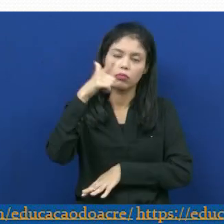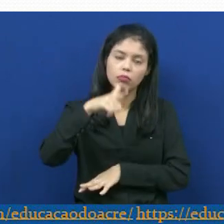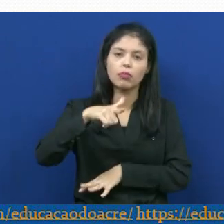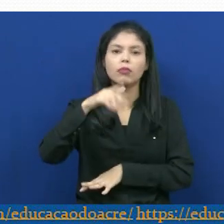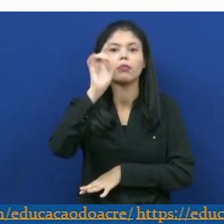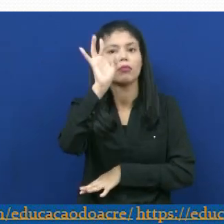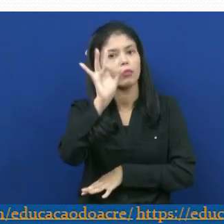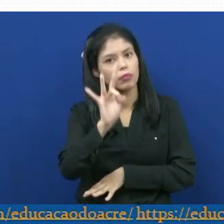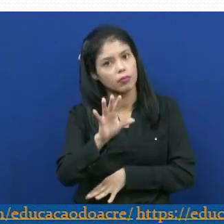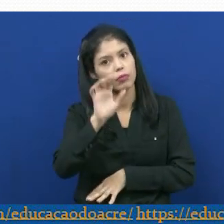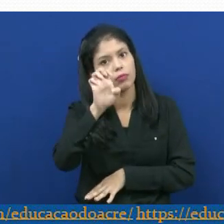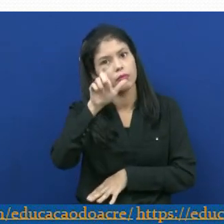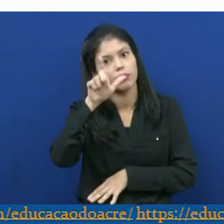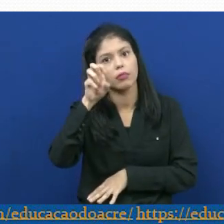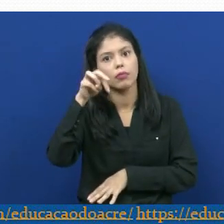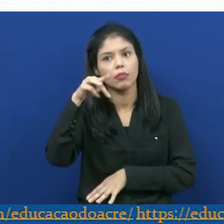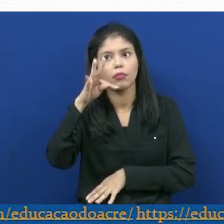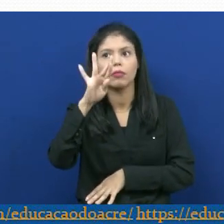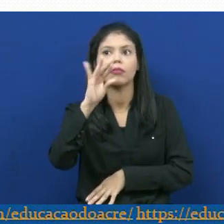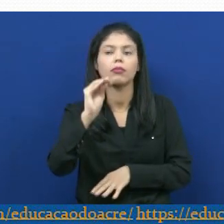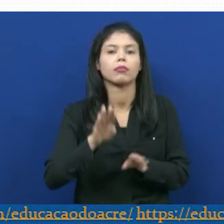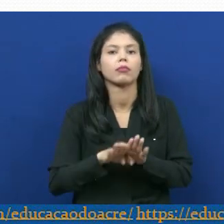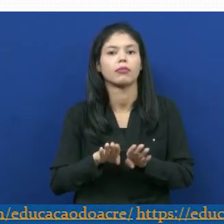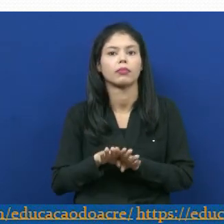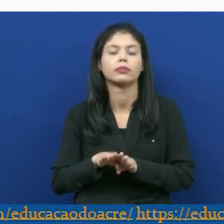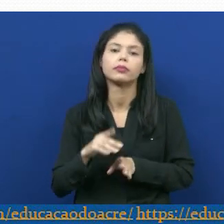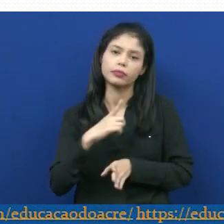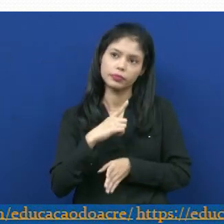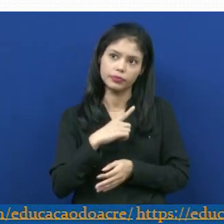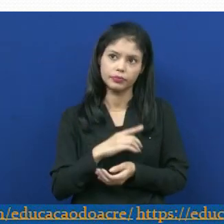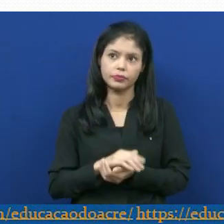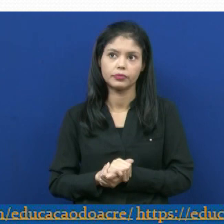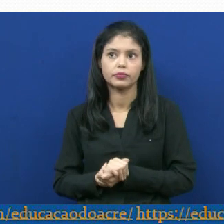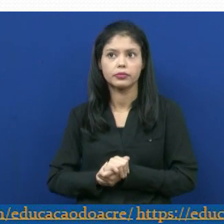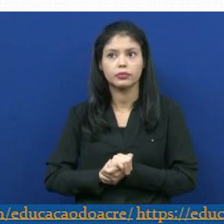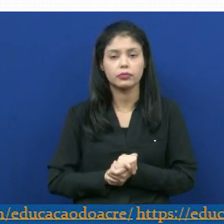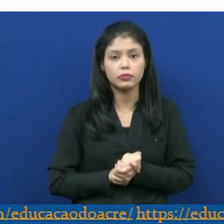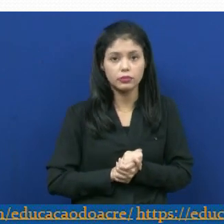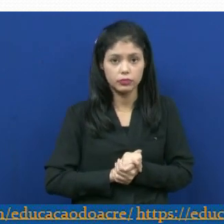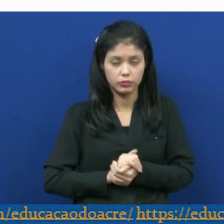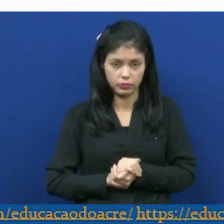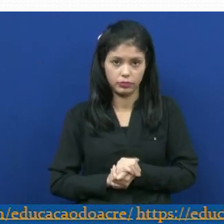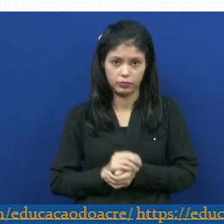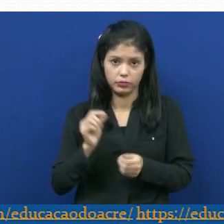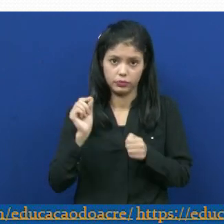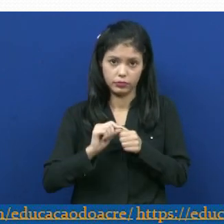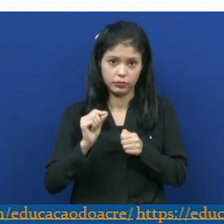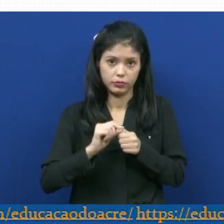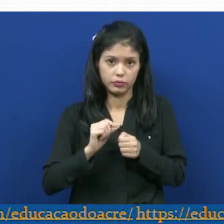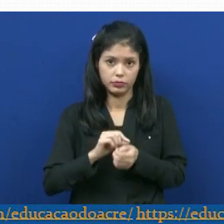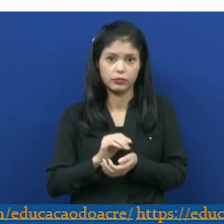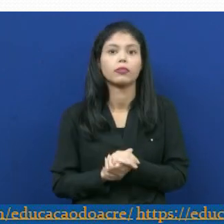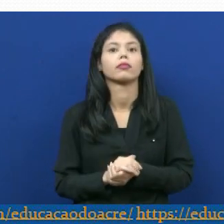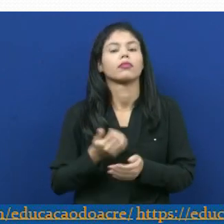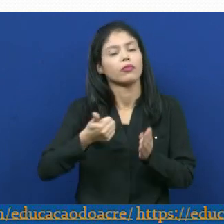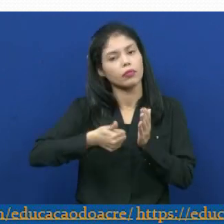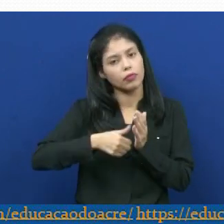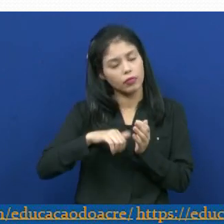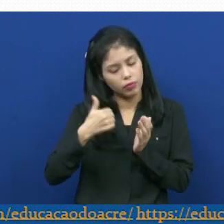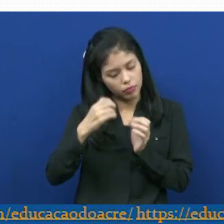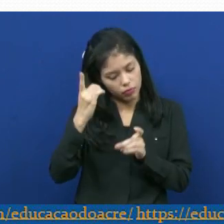cada elemento da minha progressão geométrica, tá? Feito isso, identifiquei